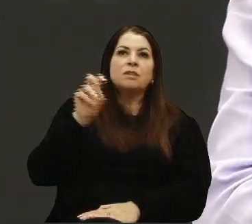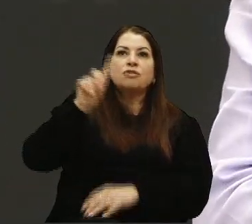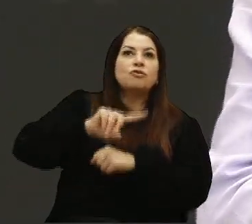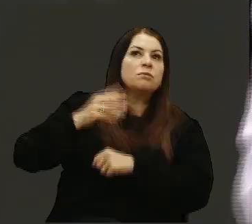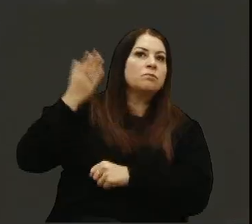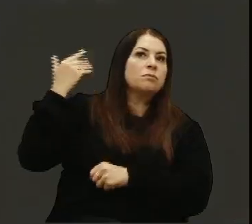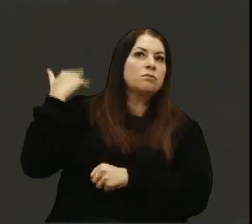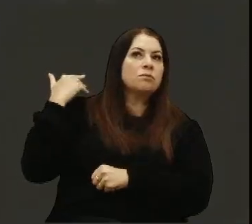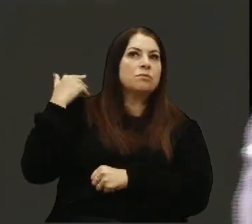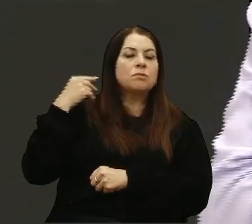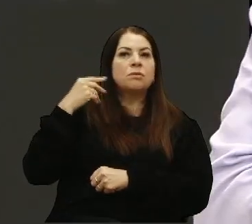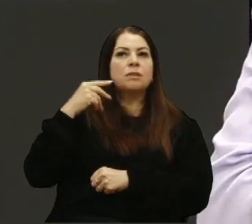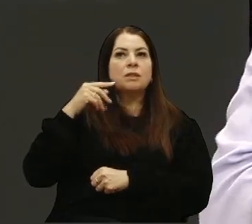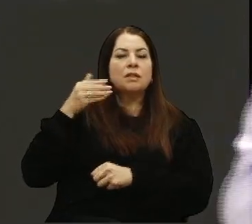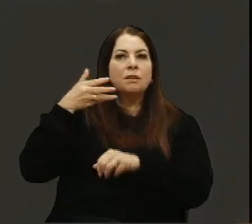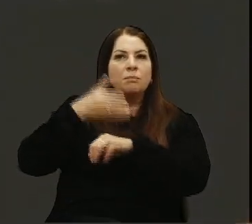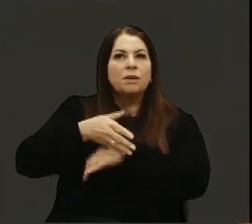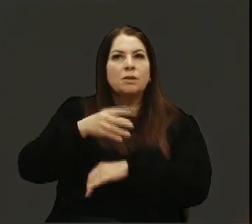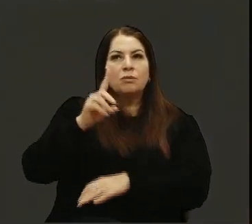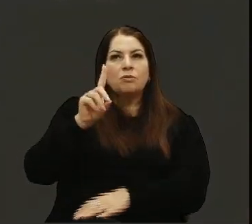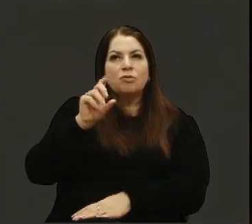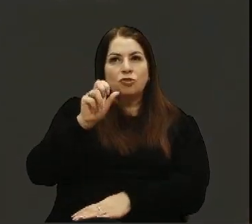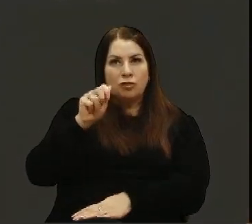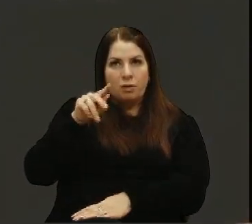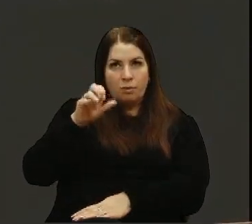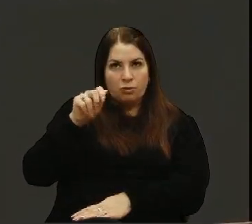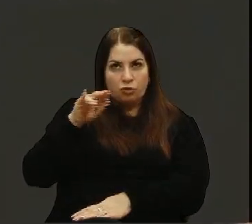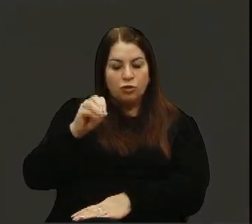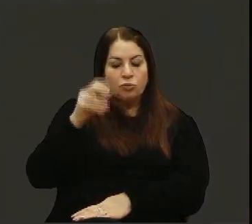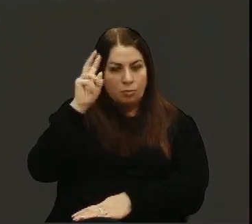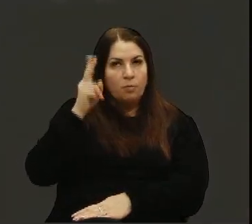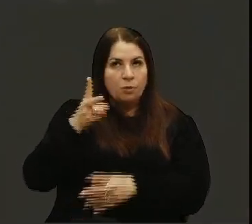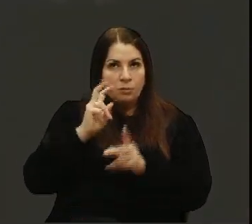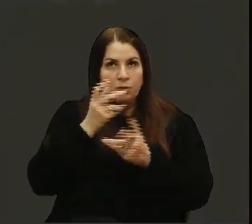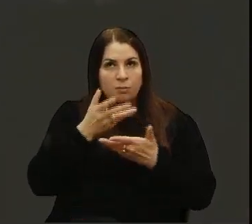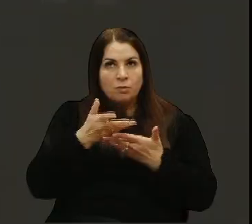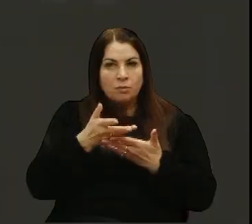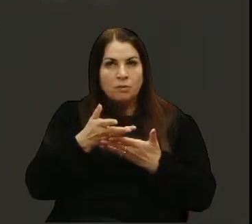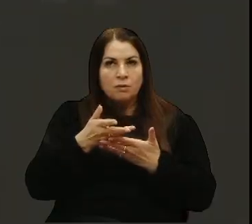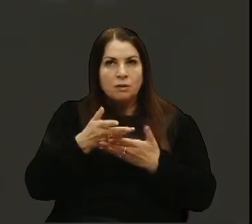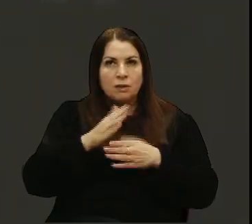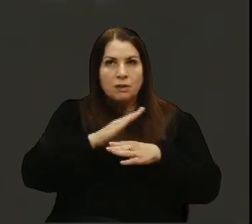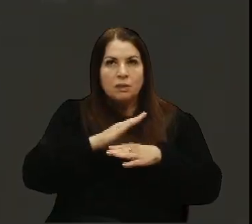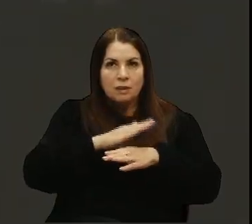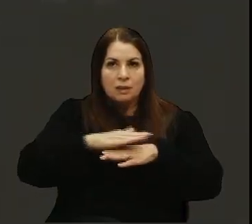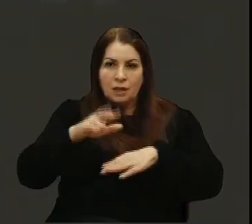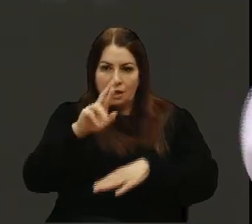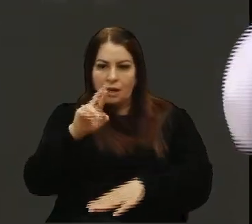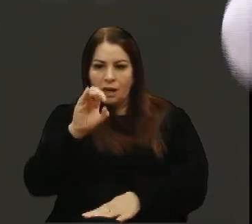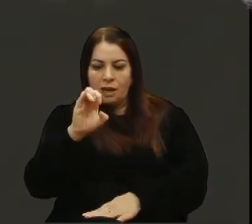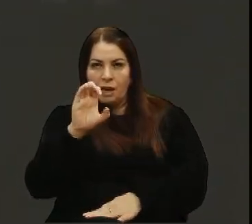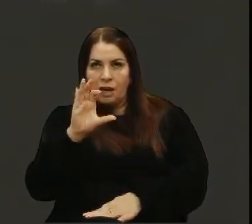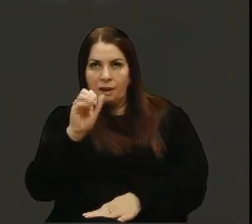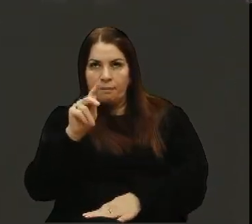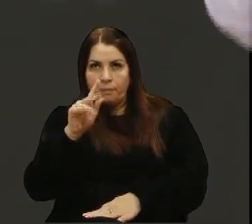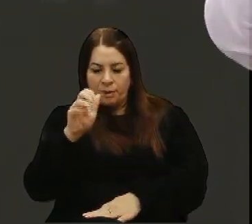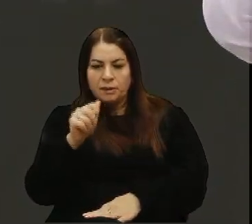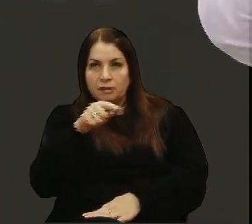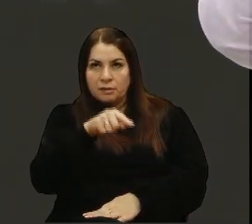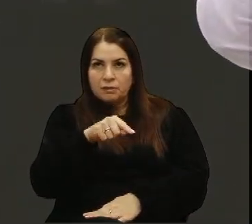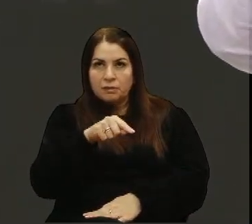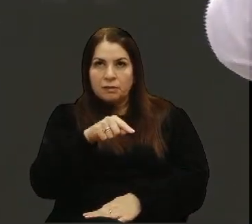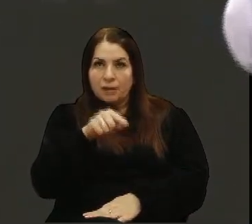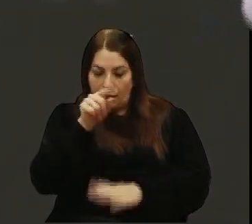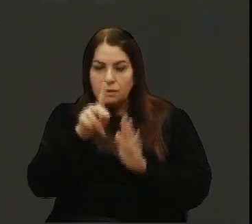atrás, vereadora Daiane, na entrada do Diamantino. A senhora pôde perceber que foi recapada na rua Barão do Amazonas. Está